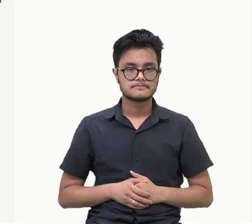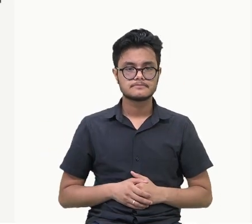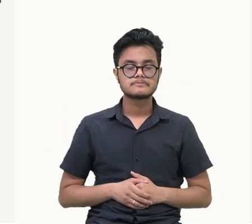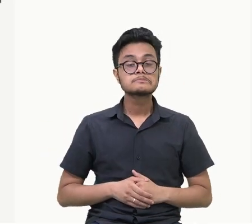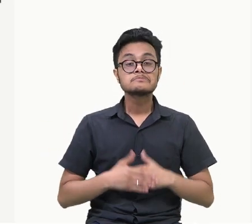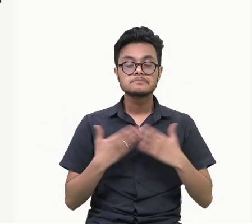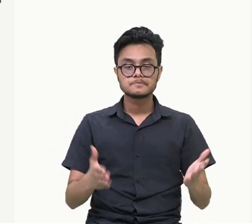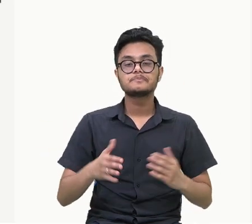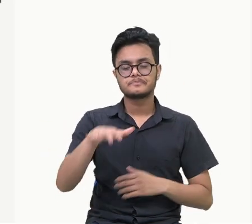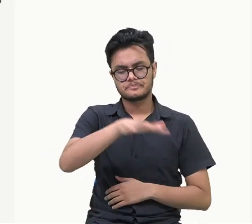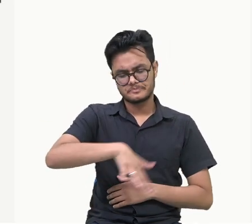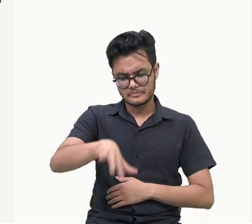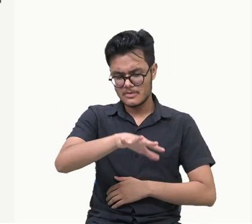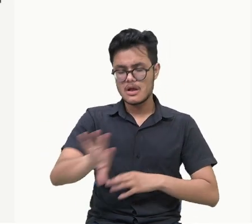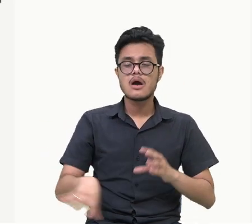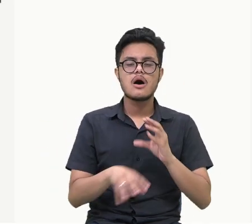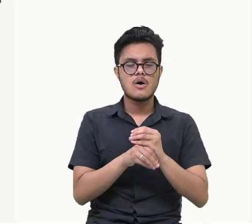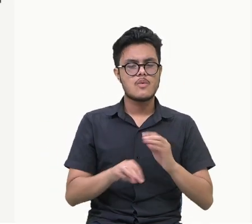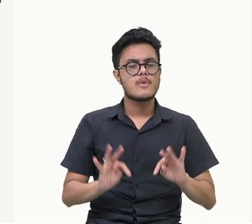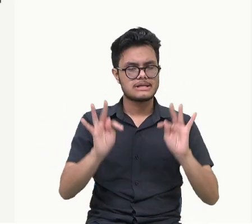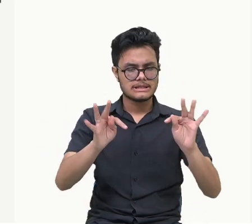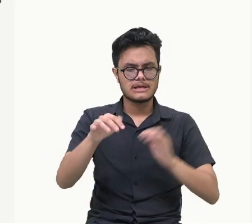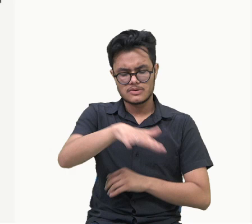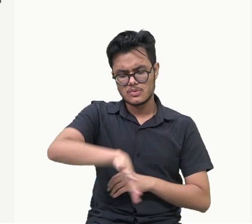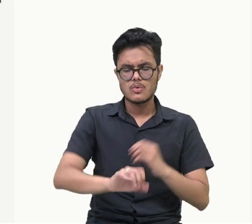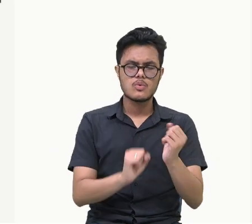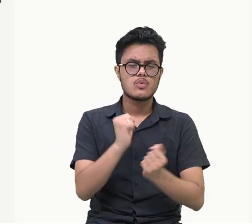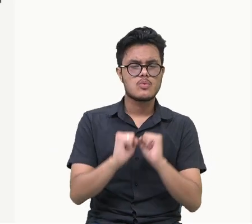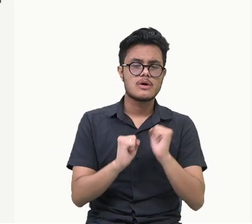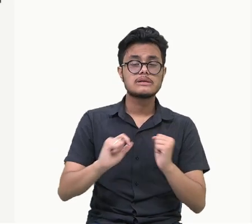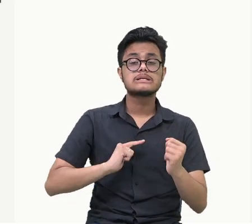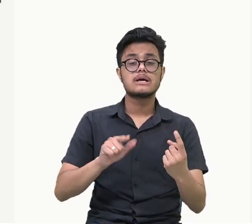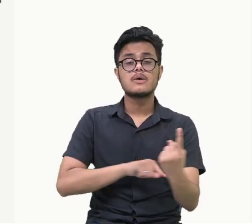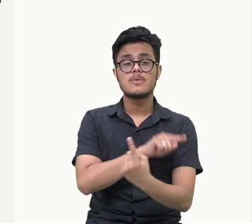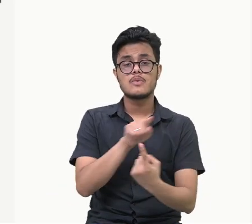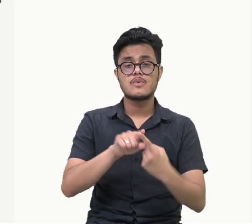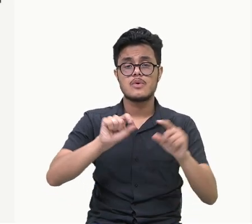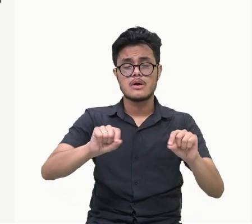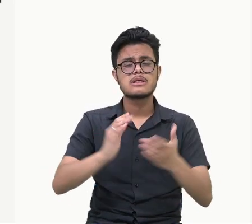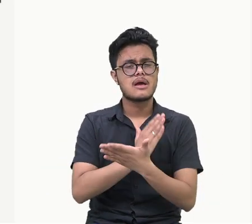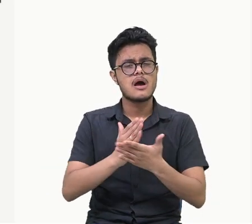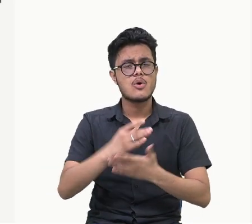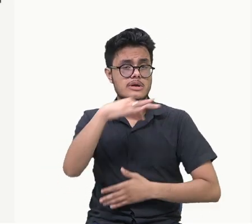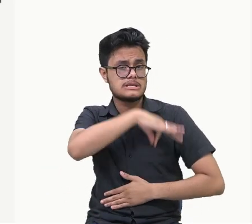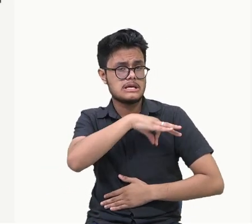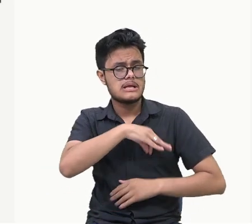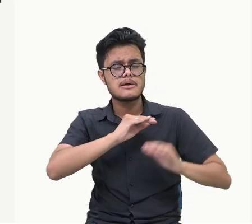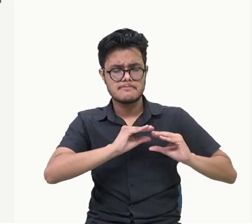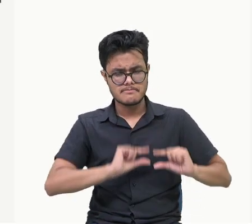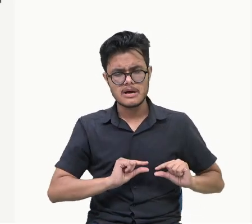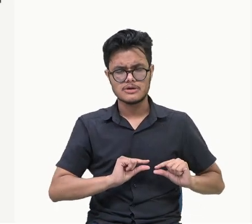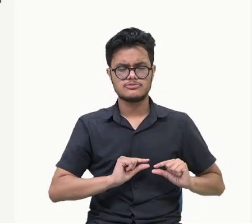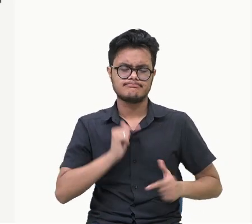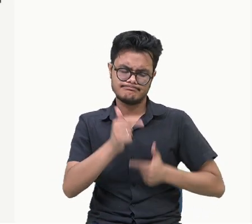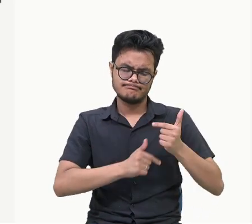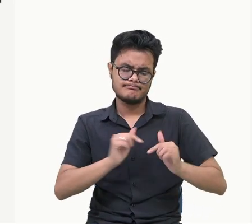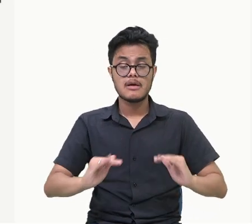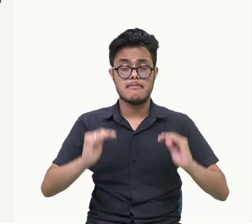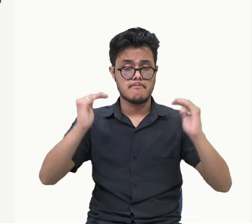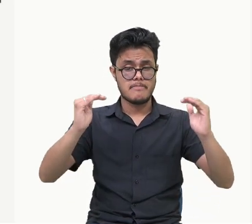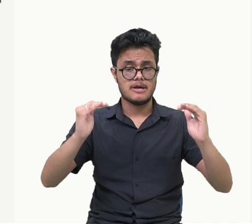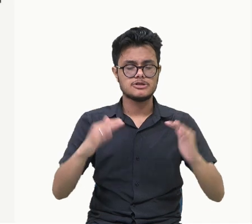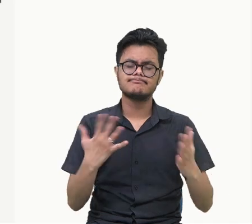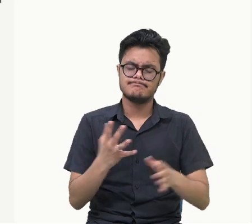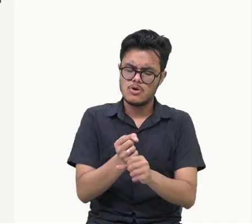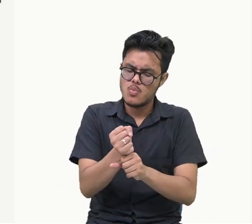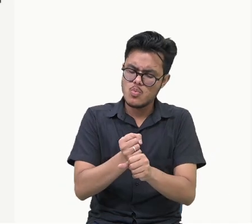de tecnologias no sistema produtivo industrial tem por objetivo reduzir custos e aumentar a produtividade. No primeiro ano